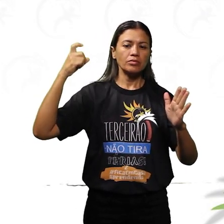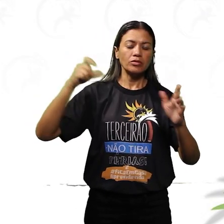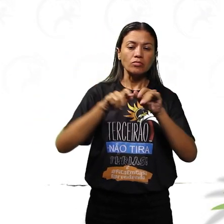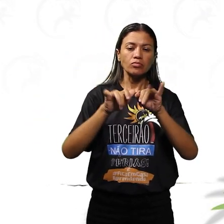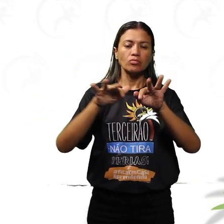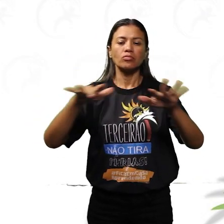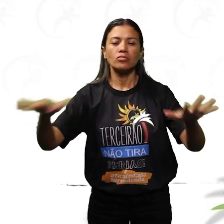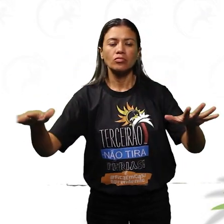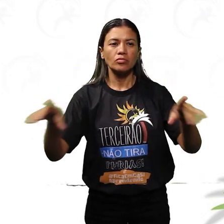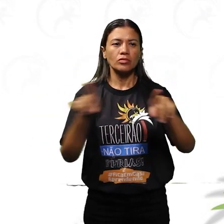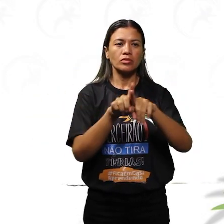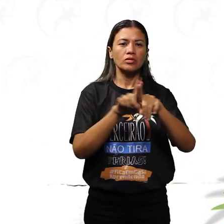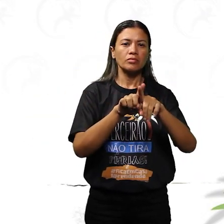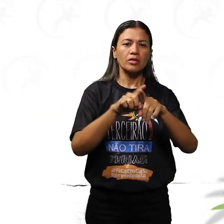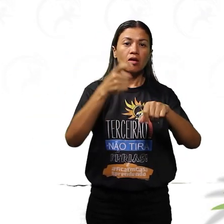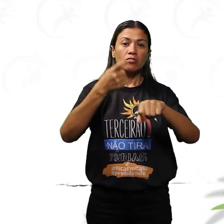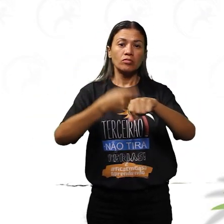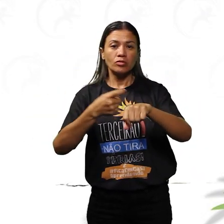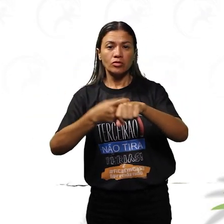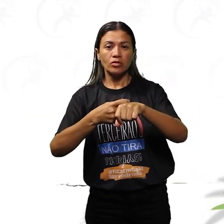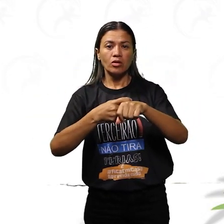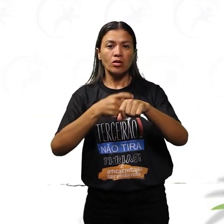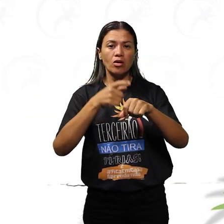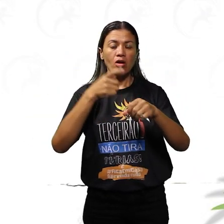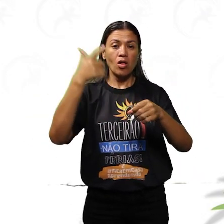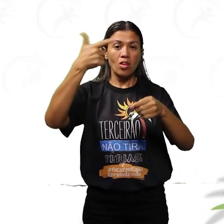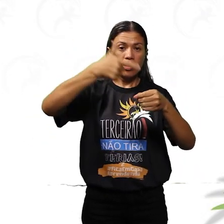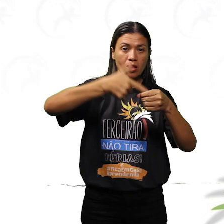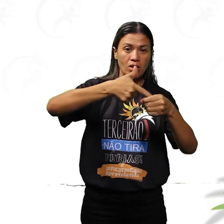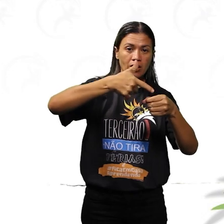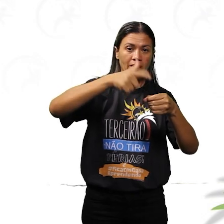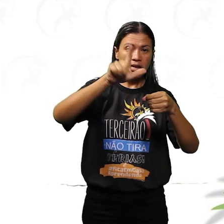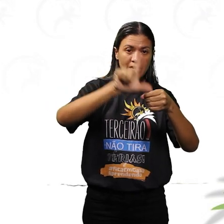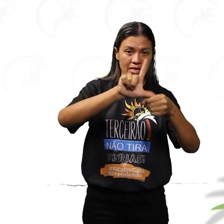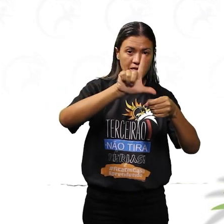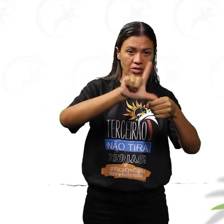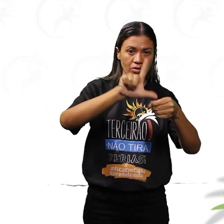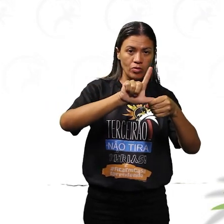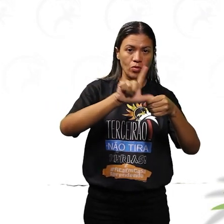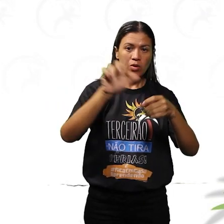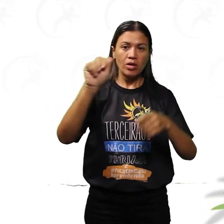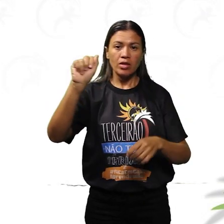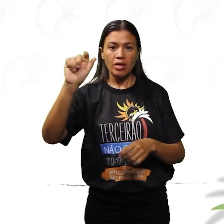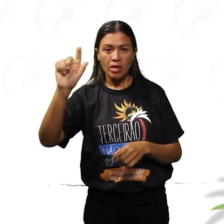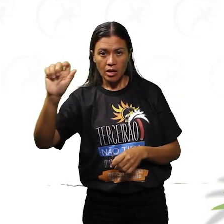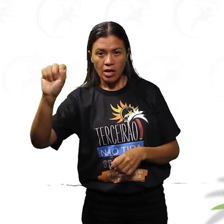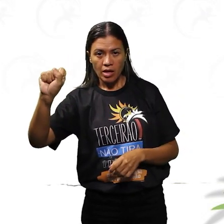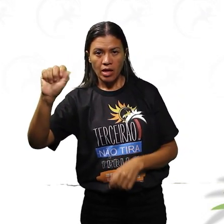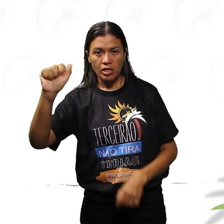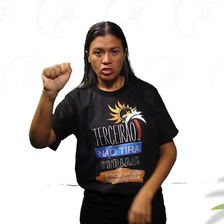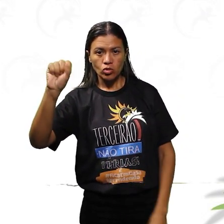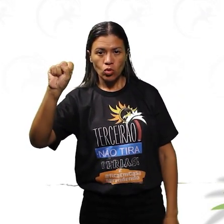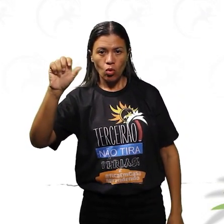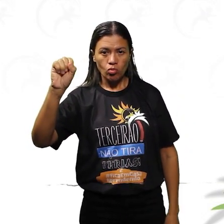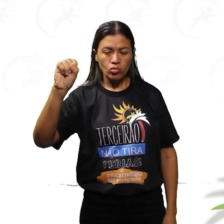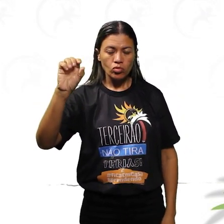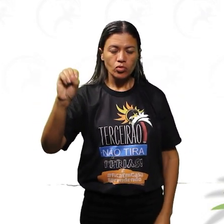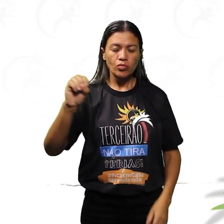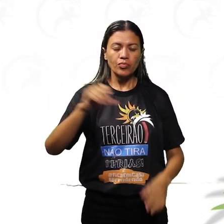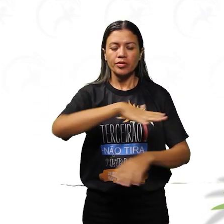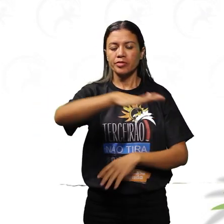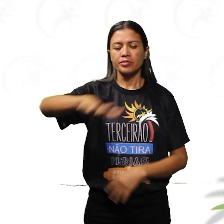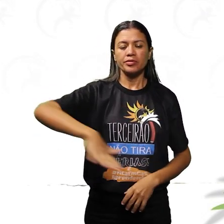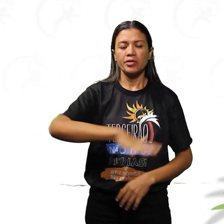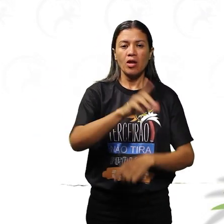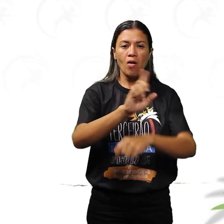meios sólidos, líquidos e gasosos, com velocidades que dependem das diferentes características dos materiais. De um modo geral,